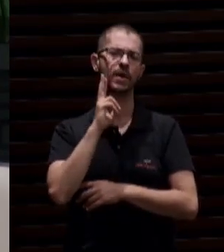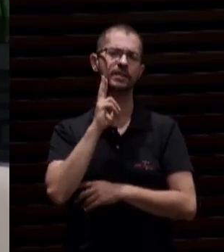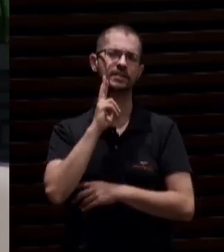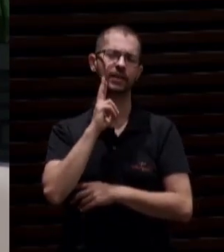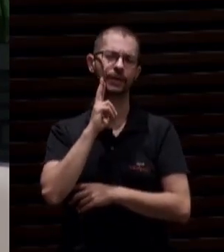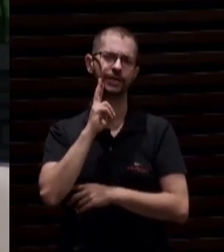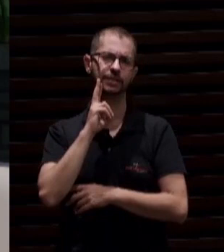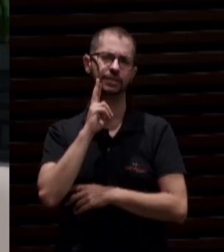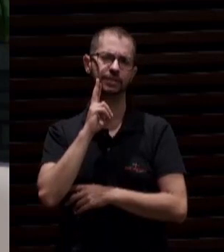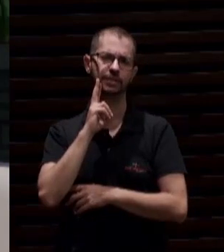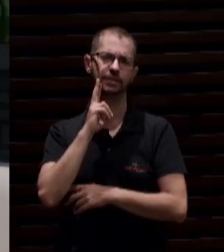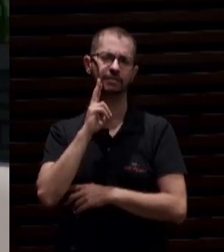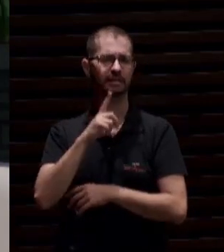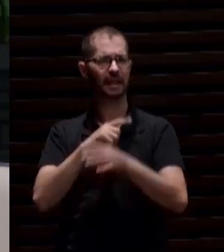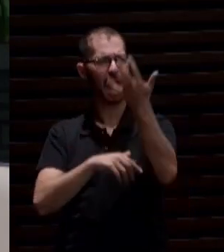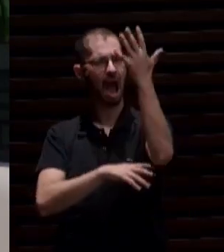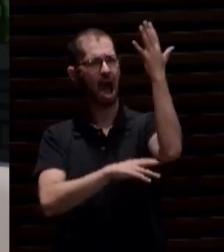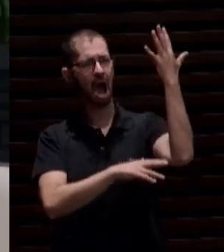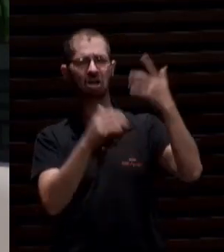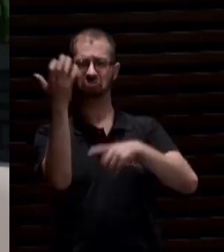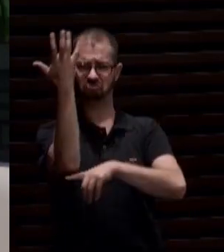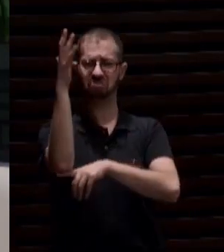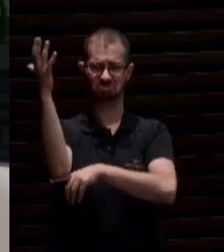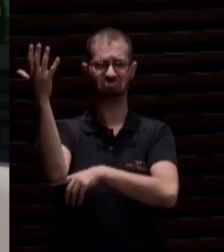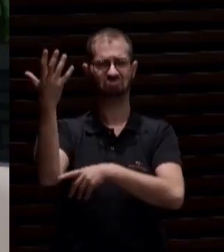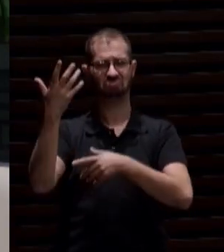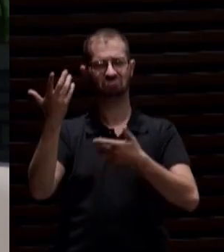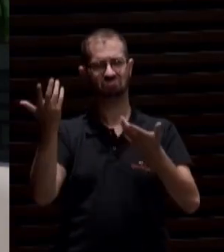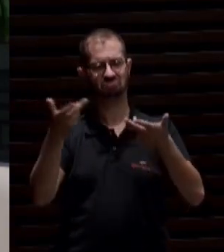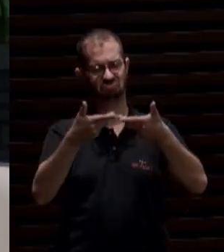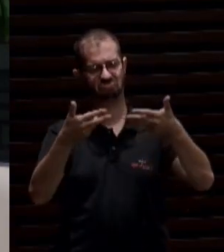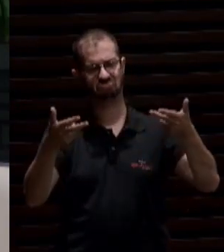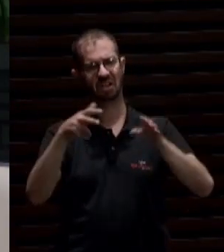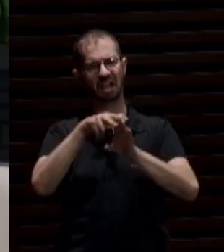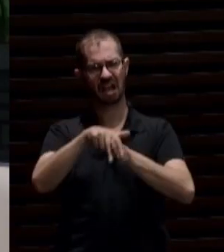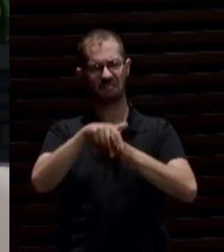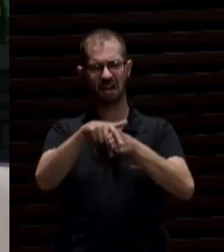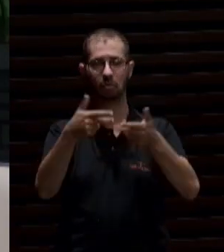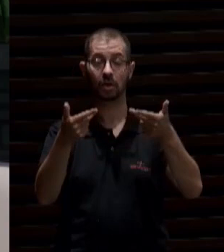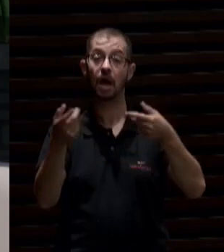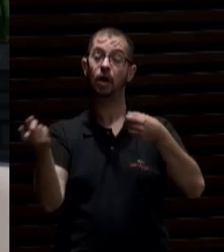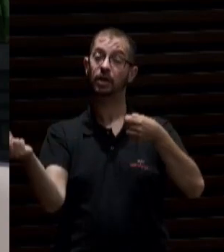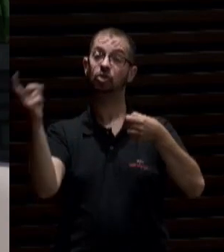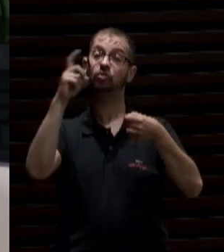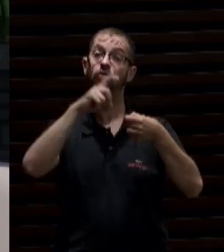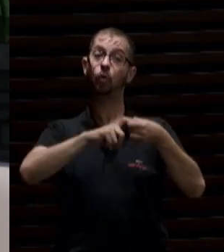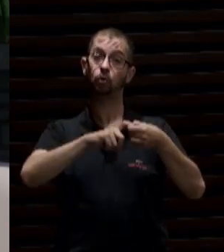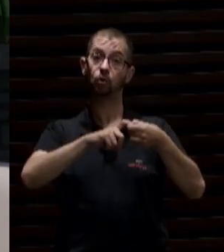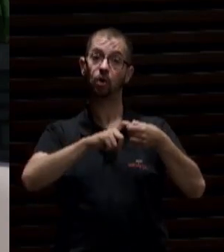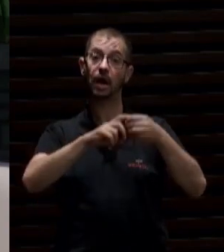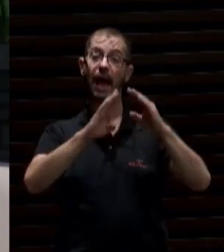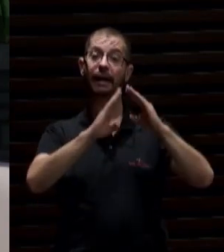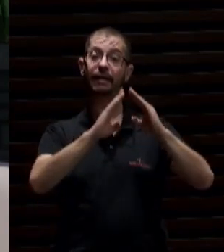bastante árvore, bastante, um local bem com bastante árvore, que tem cavalo e tudo mais. E quando nós voltamos, infelizmente a casa tinha